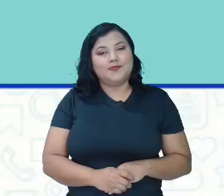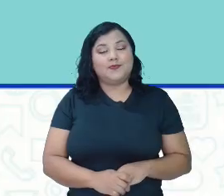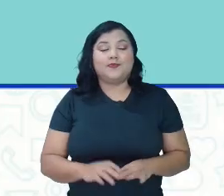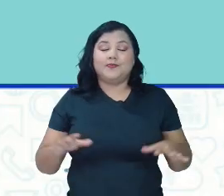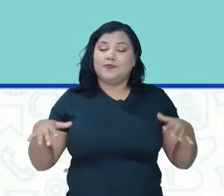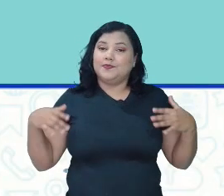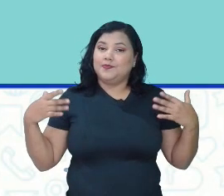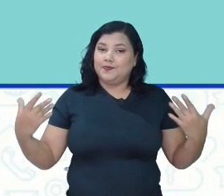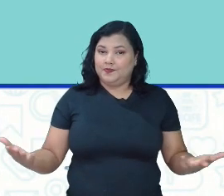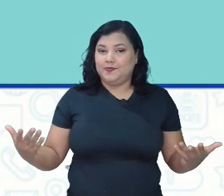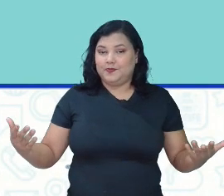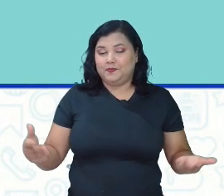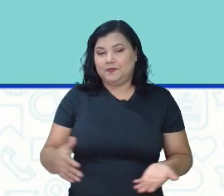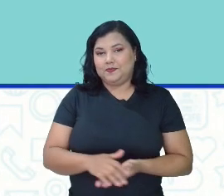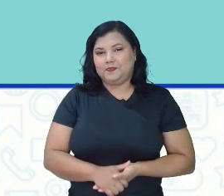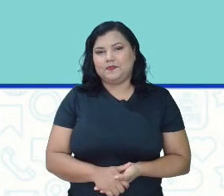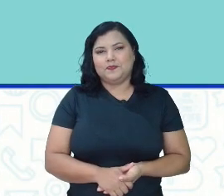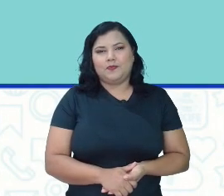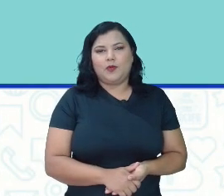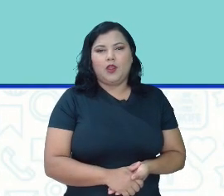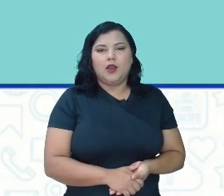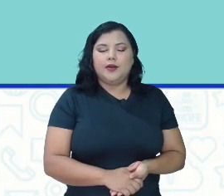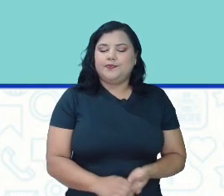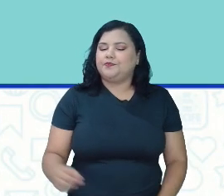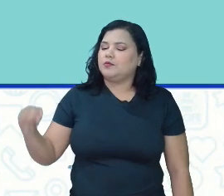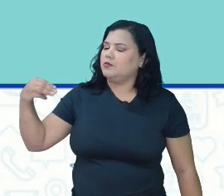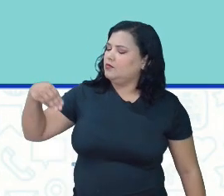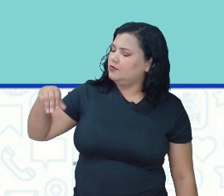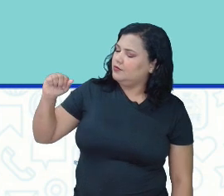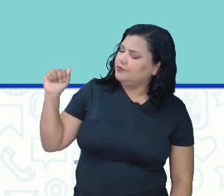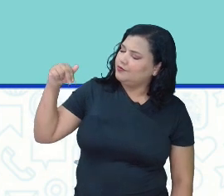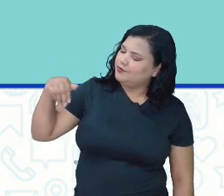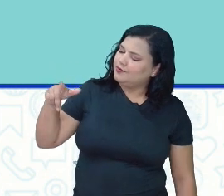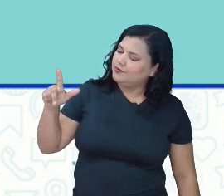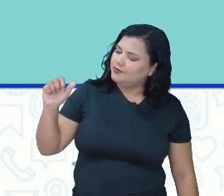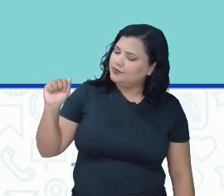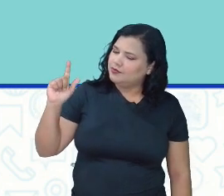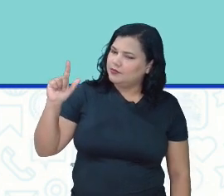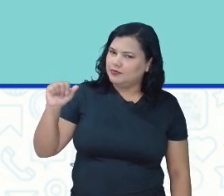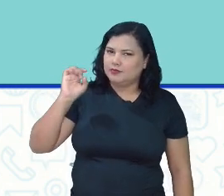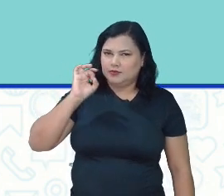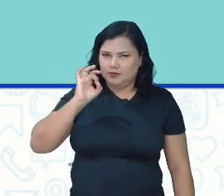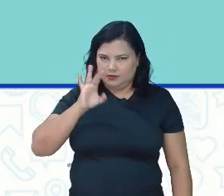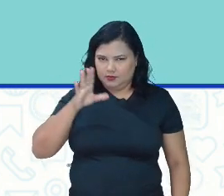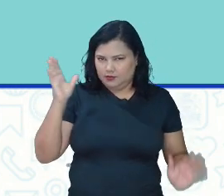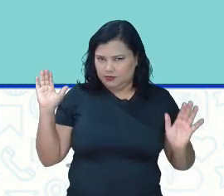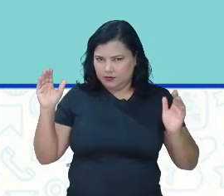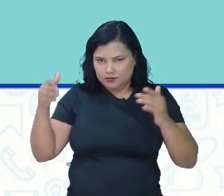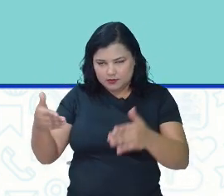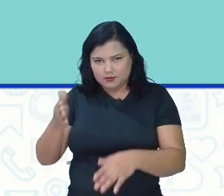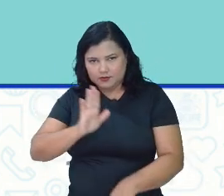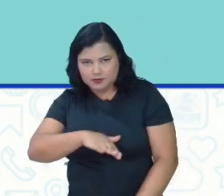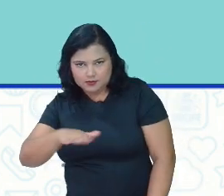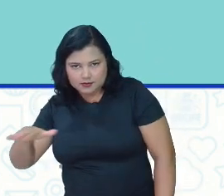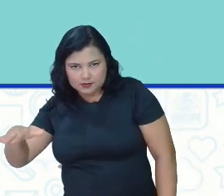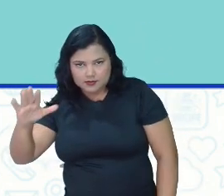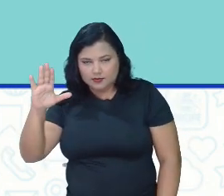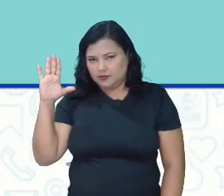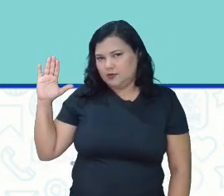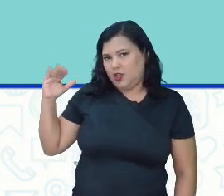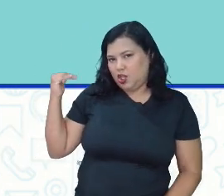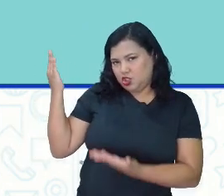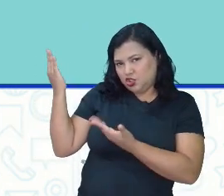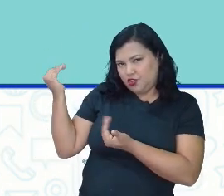Aliás, os mangás não são direcionados somente para crianças e jovens, já que as pessoas de todas